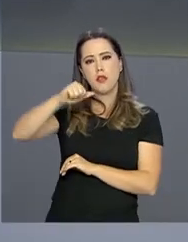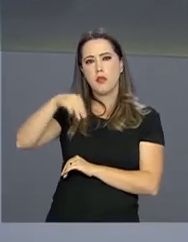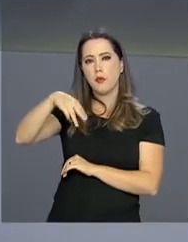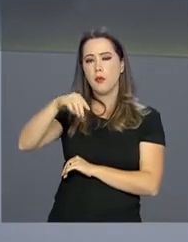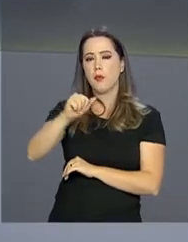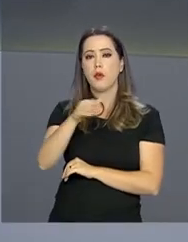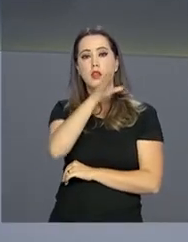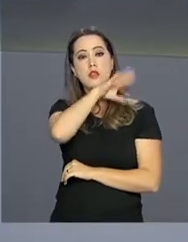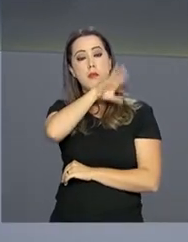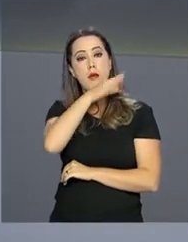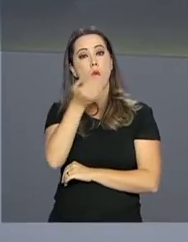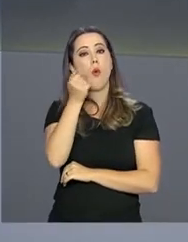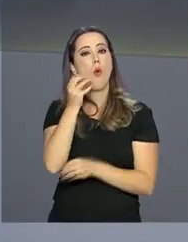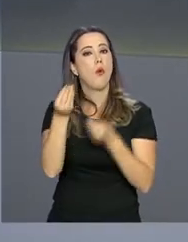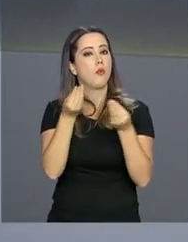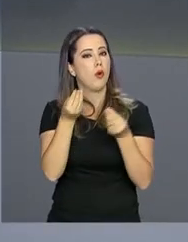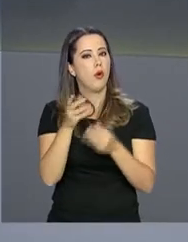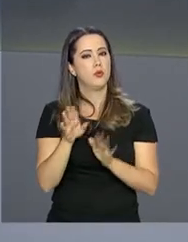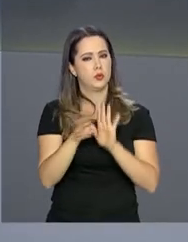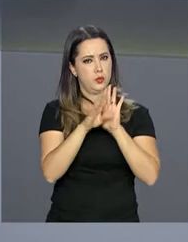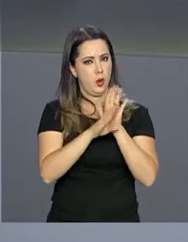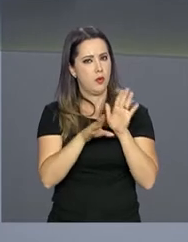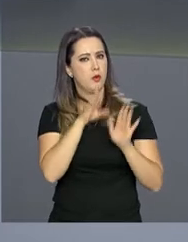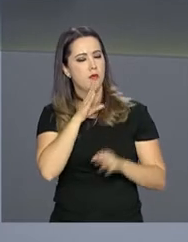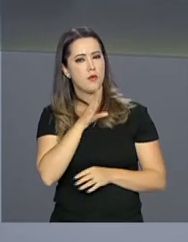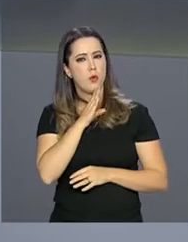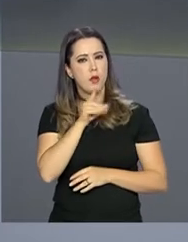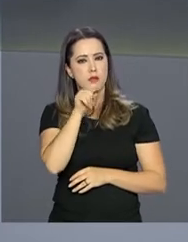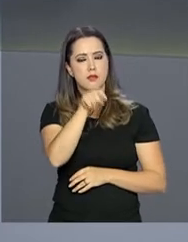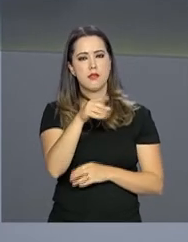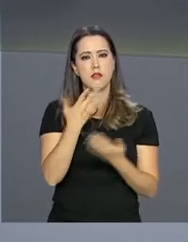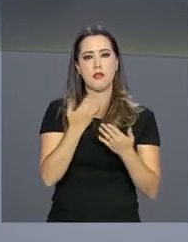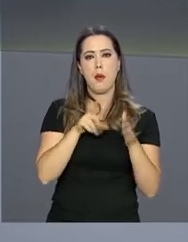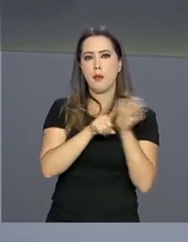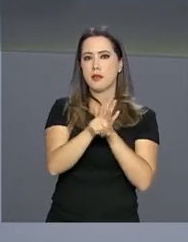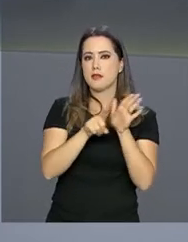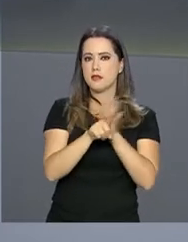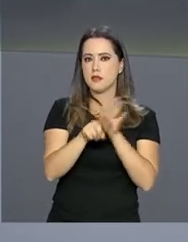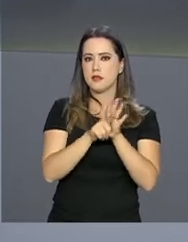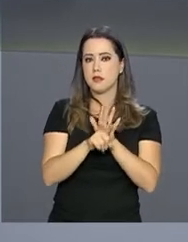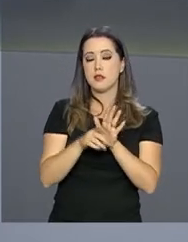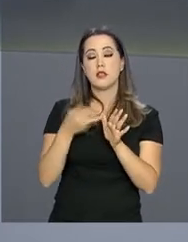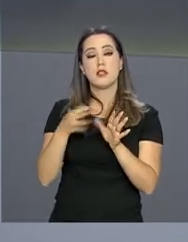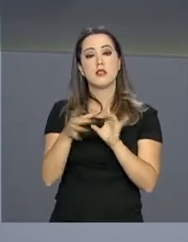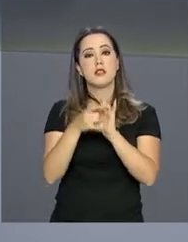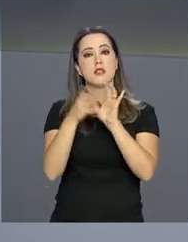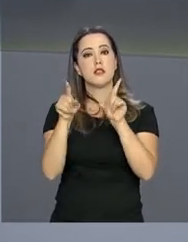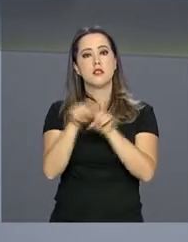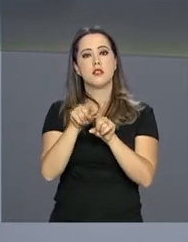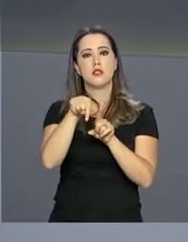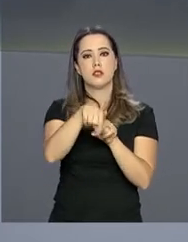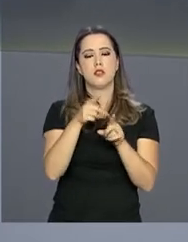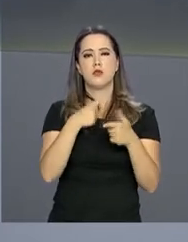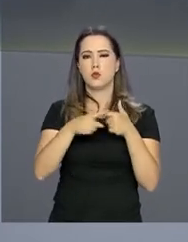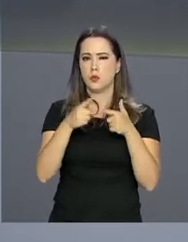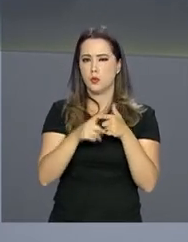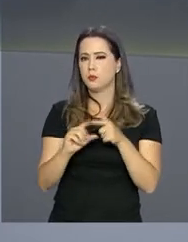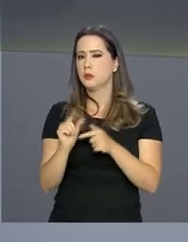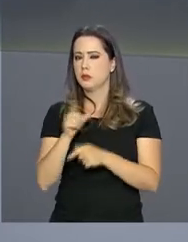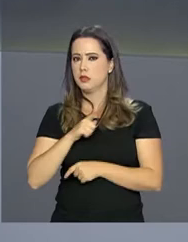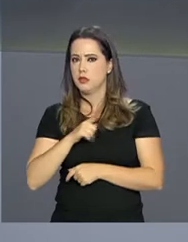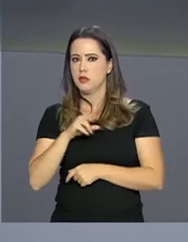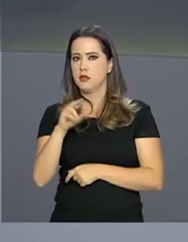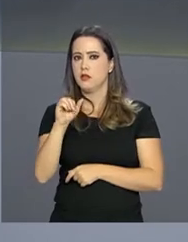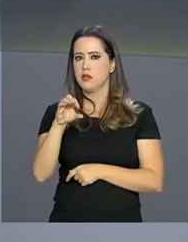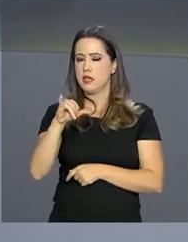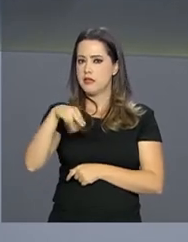alimentação animal. No programa, você vai conhecer a pesquisa da Embrapa, que desenvolveu uma espécie de mamona livre de uma substância prejudicial,